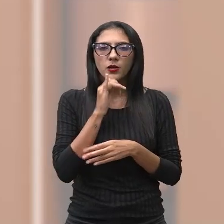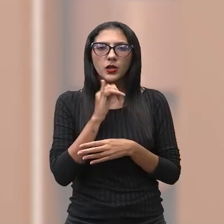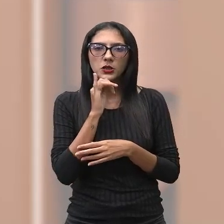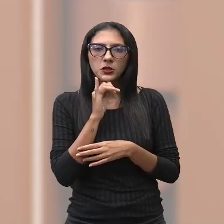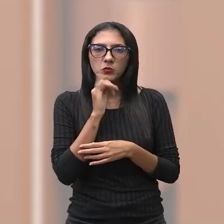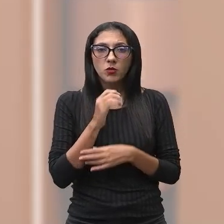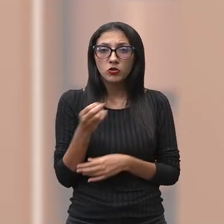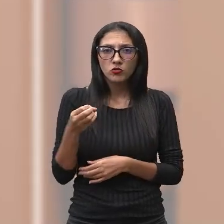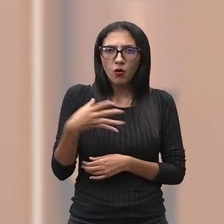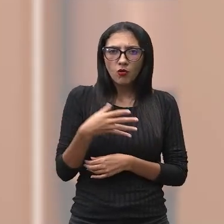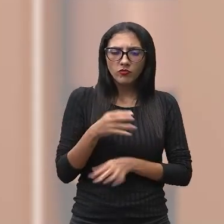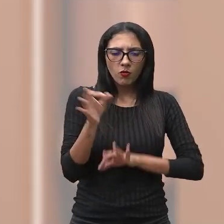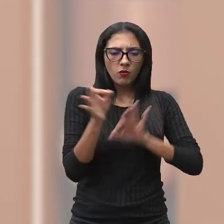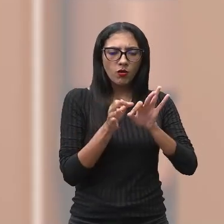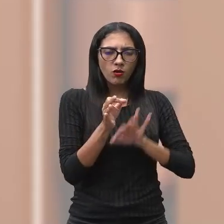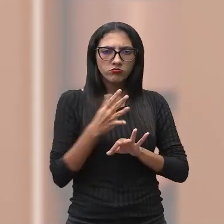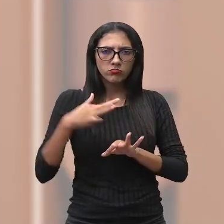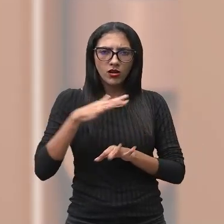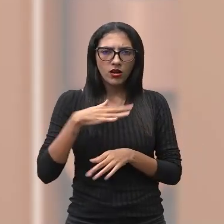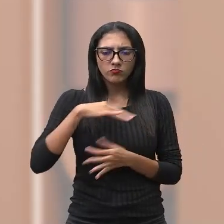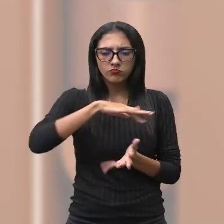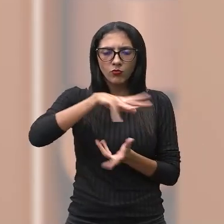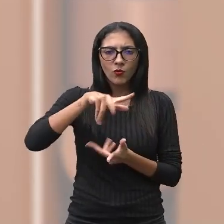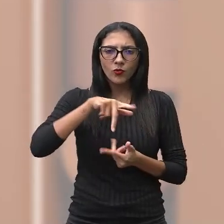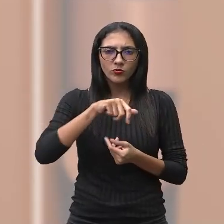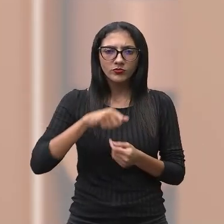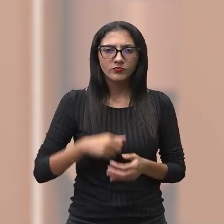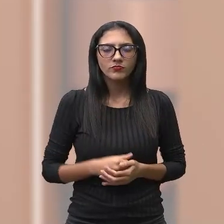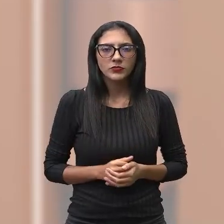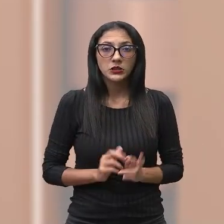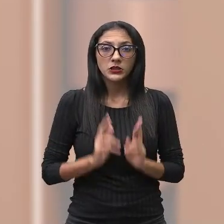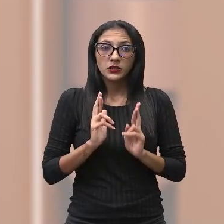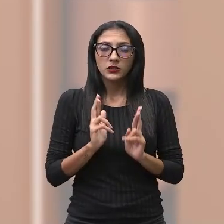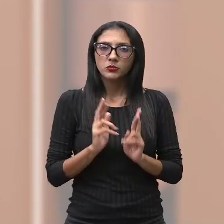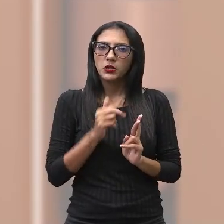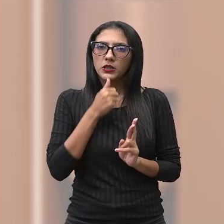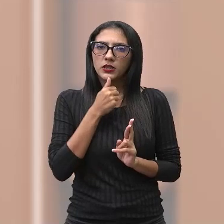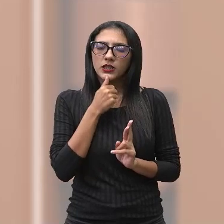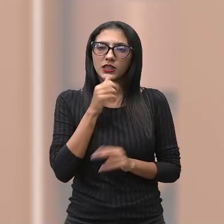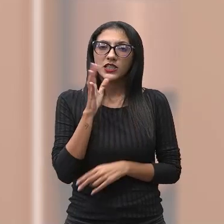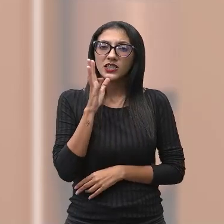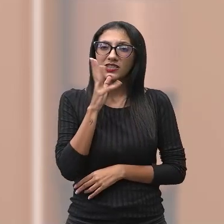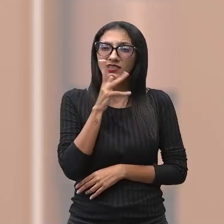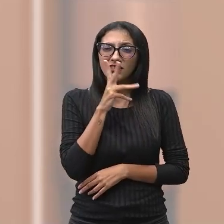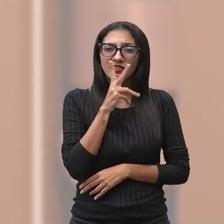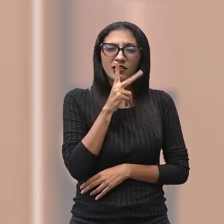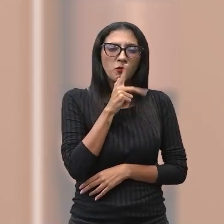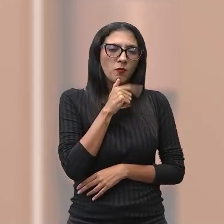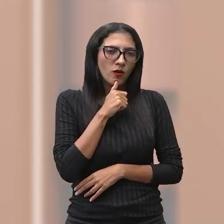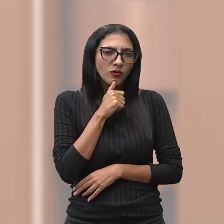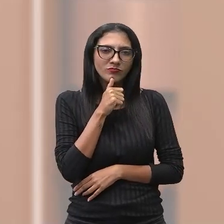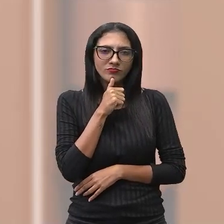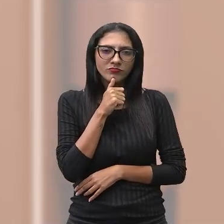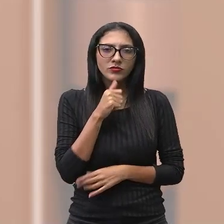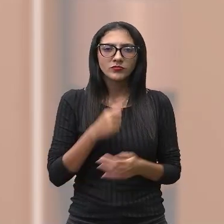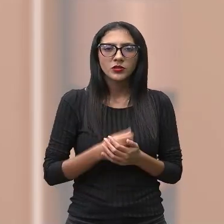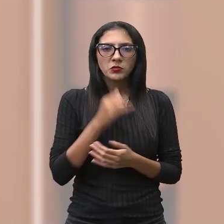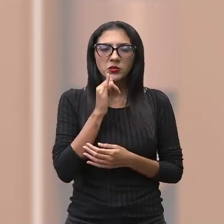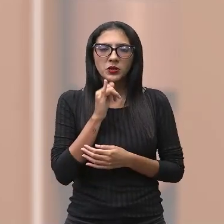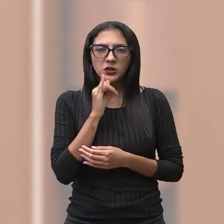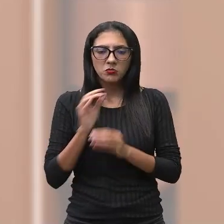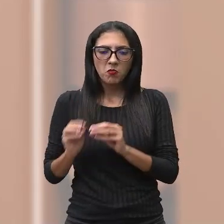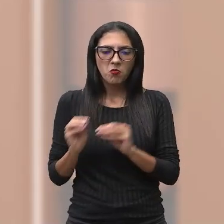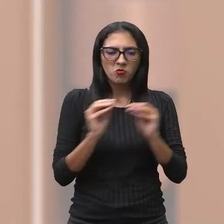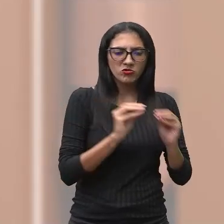reordenamento territorial que em breve, esperamos que não sinceramente, mas talvez a gente comece a ver aí mudanças de pessoas no